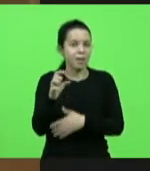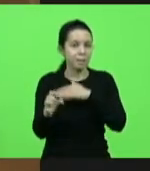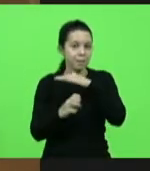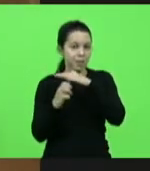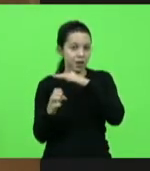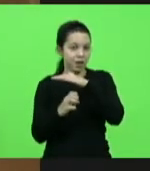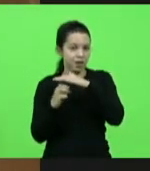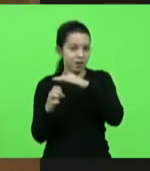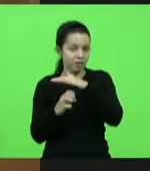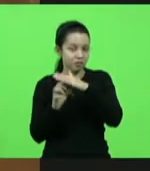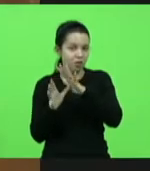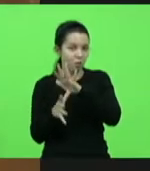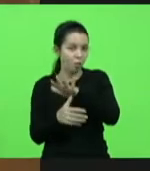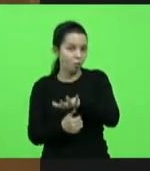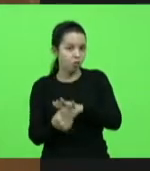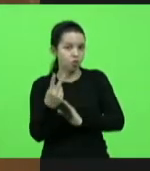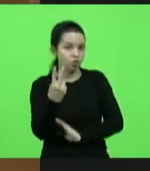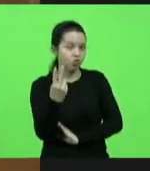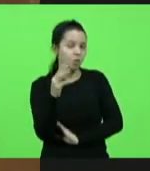reais dos catarinenses